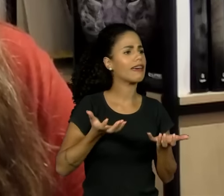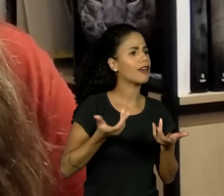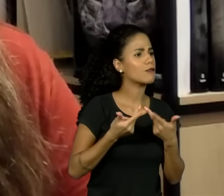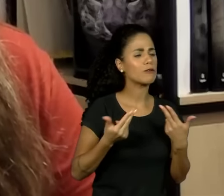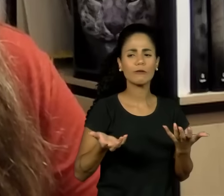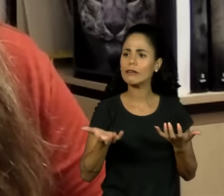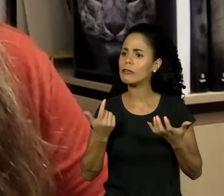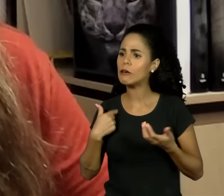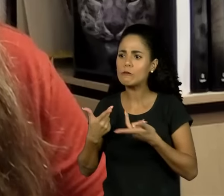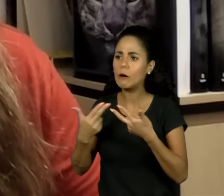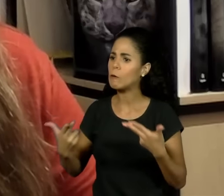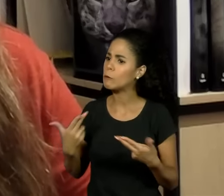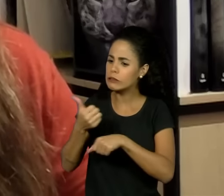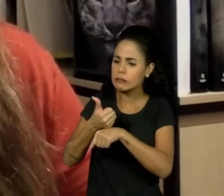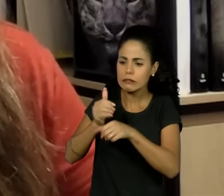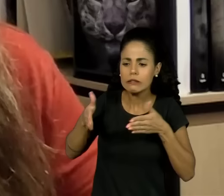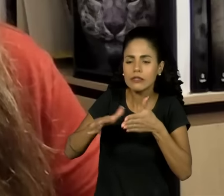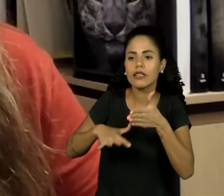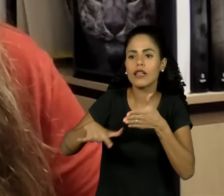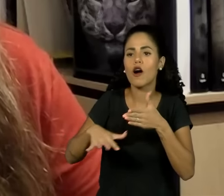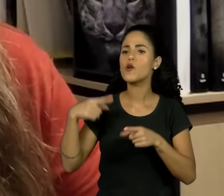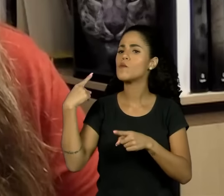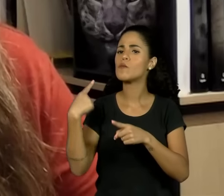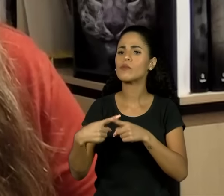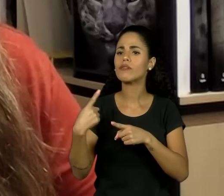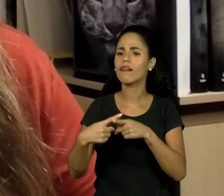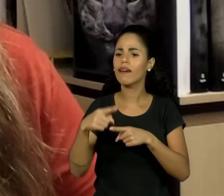desconforto aí de que por que que a gente não